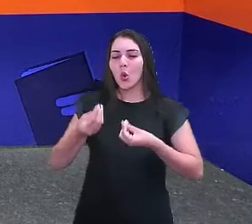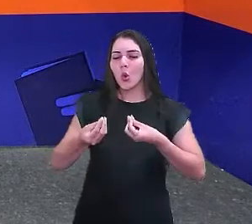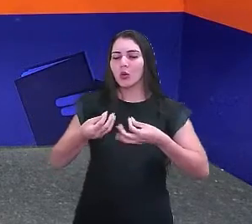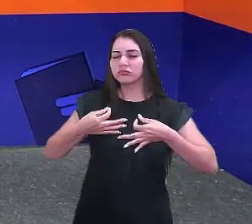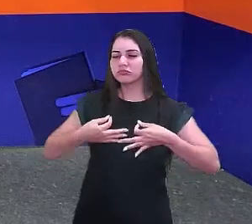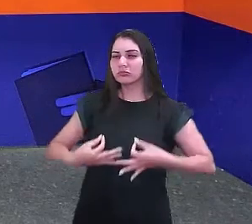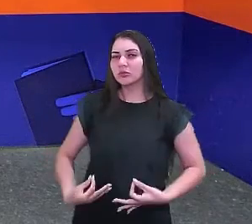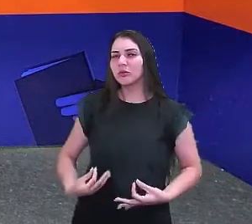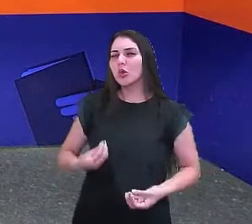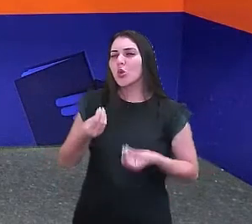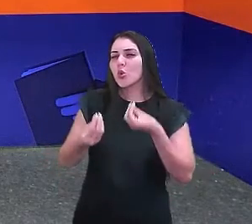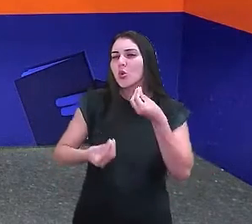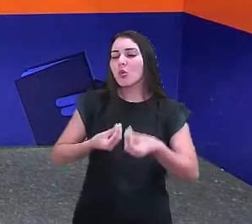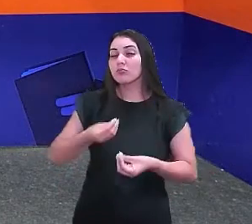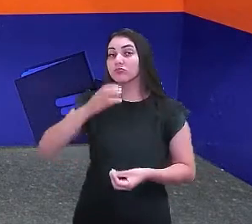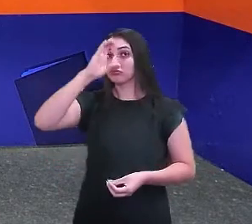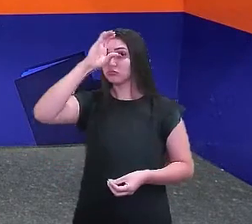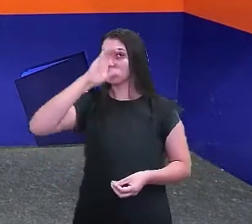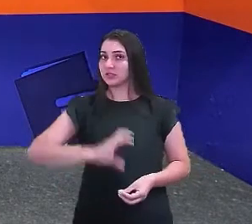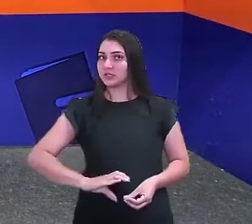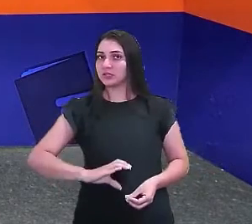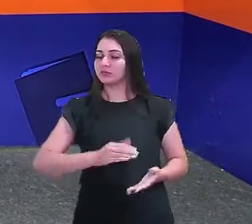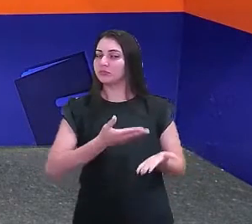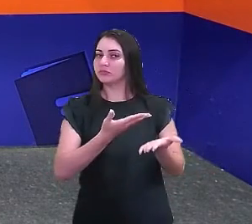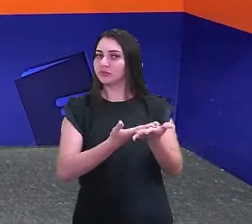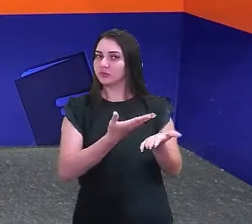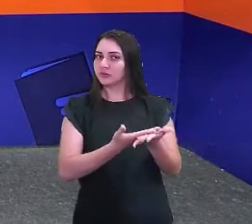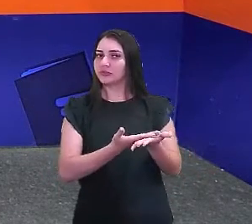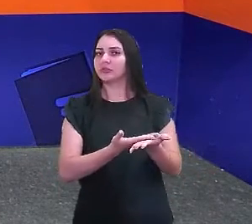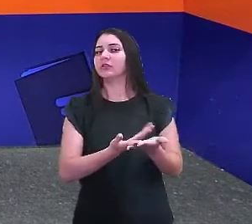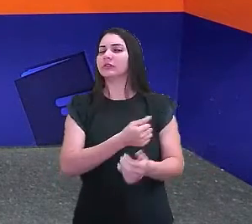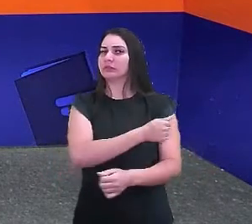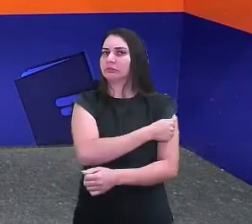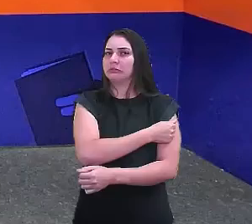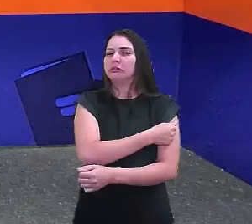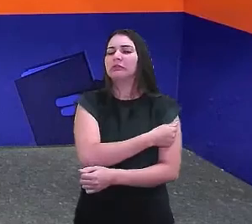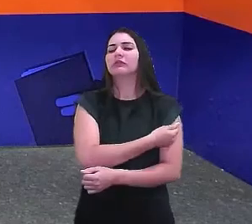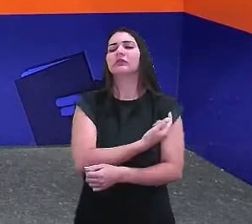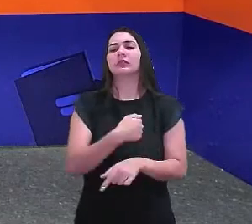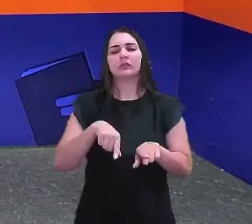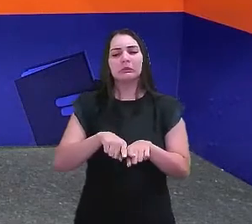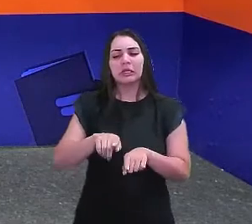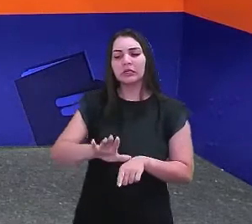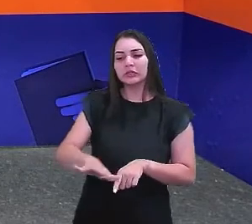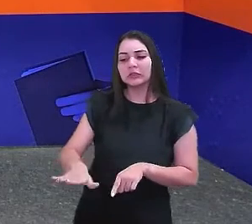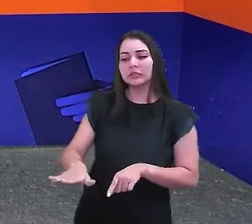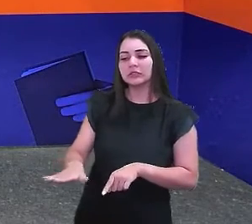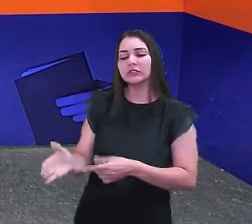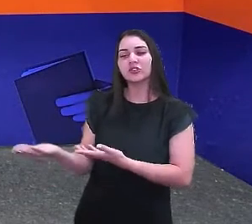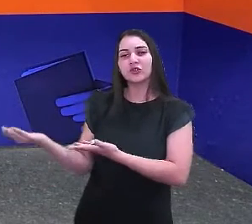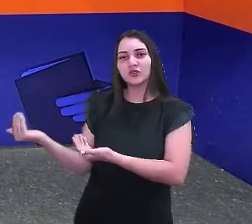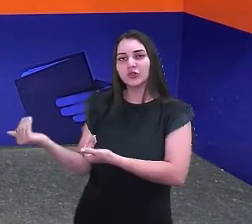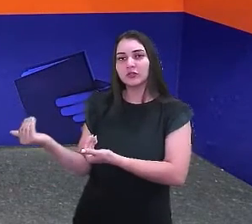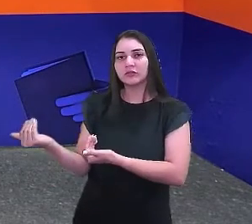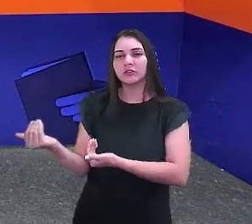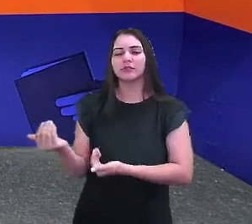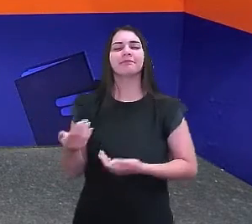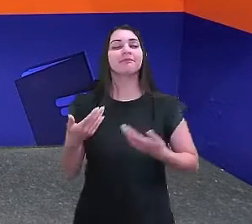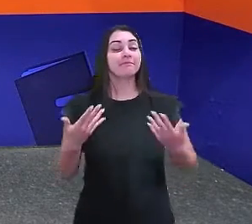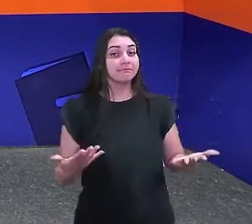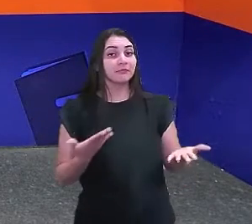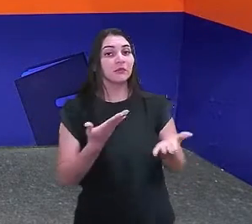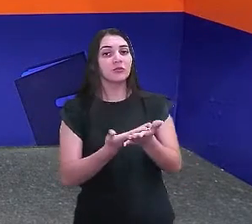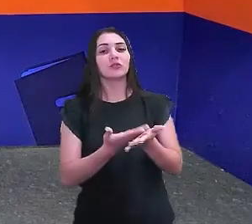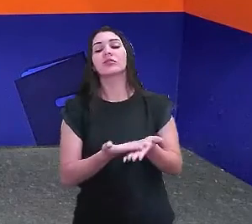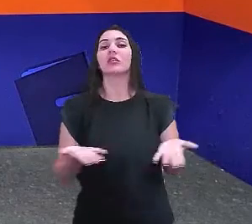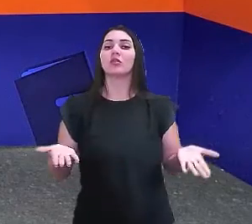enquanto cidadão, enquanto estudante, enquanto crianças, enquanto adolescentes. E aí, vamos estudar hoje um